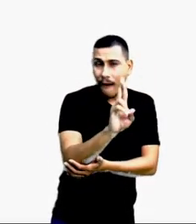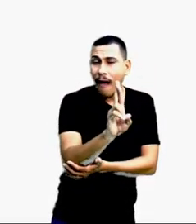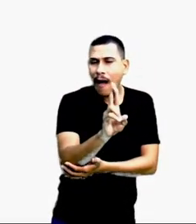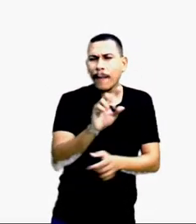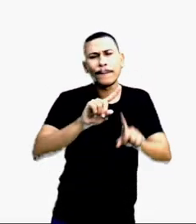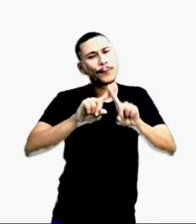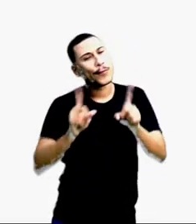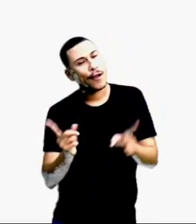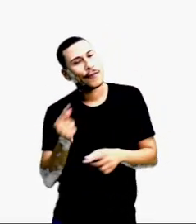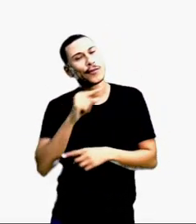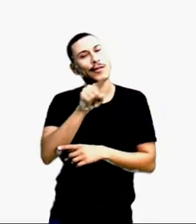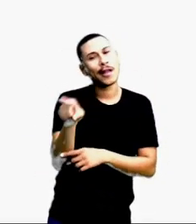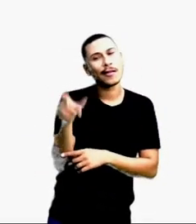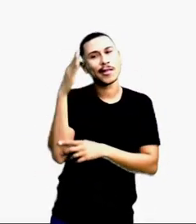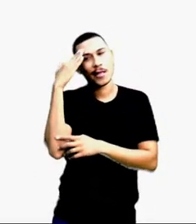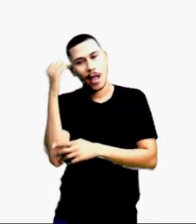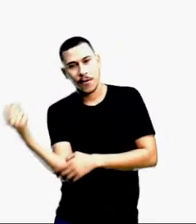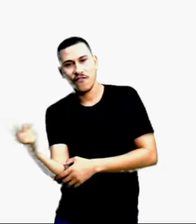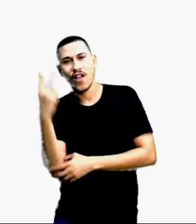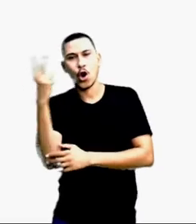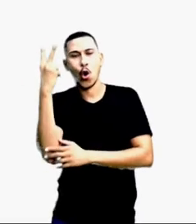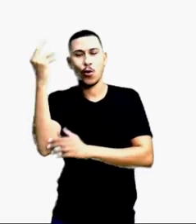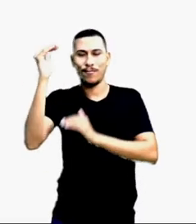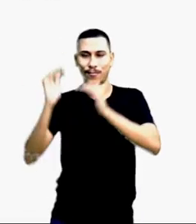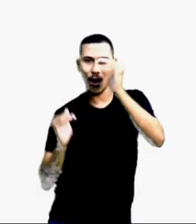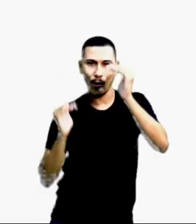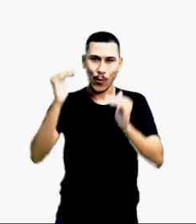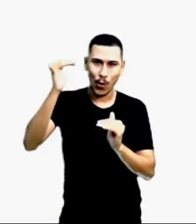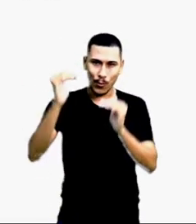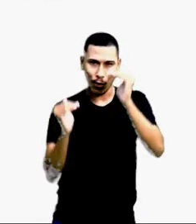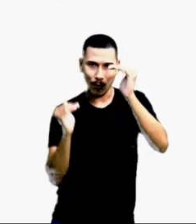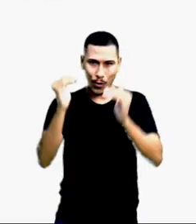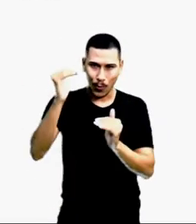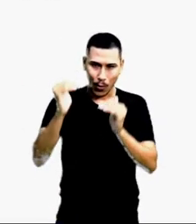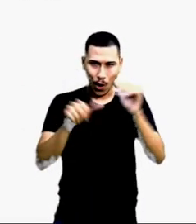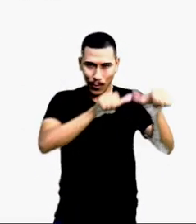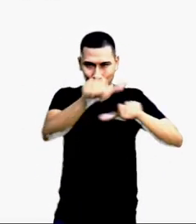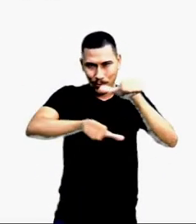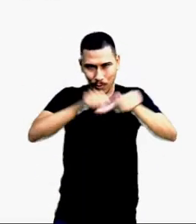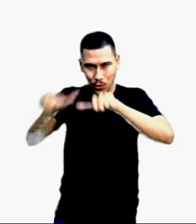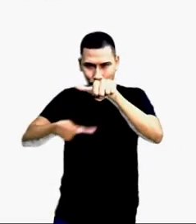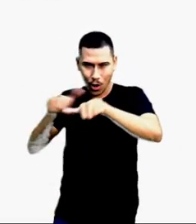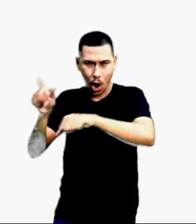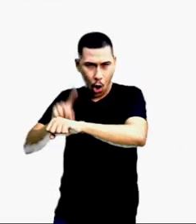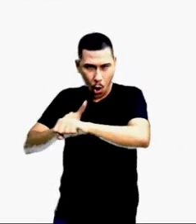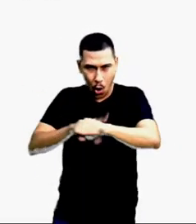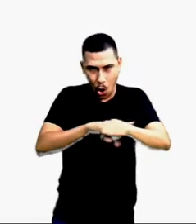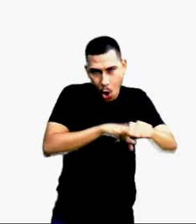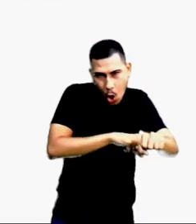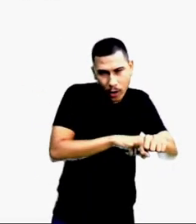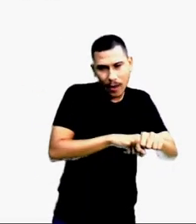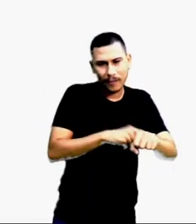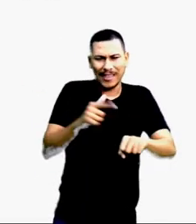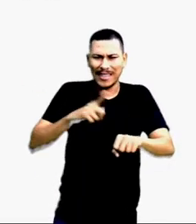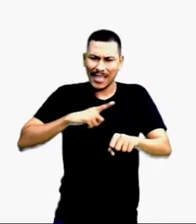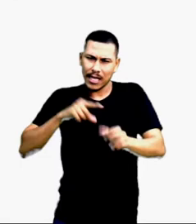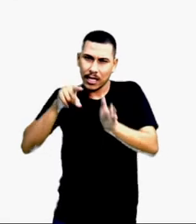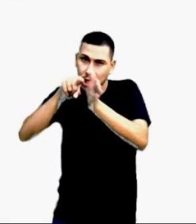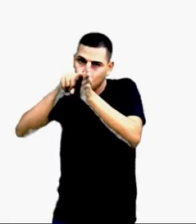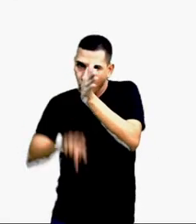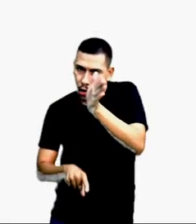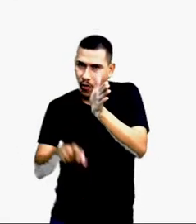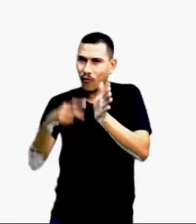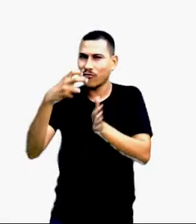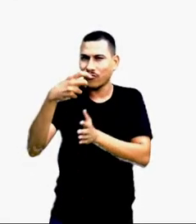sabe que esses preços mudam de acordo com o horário né então ela terá um desconto de risco por cento